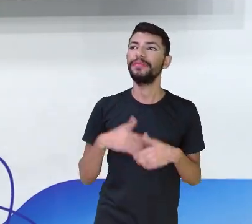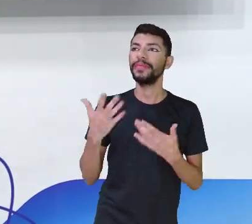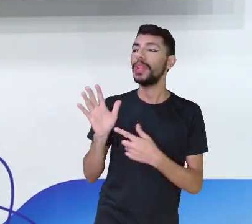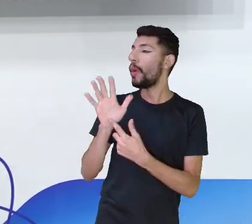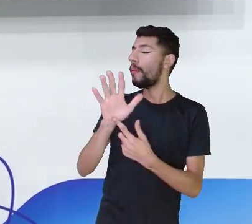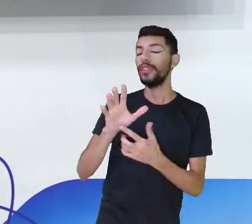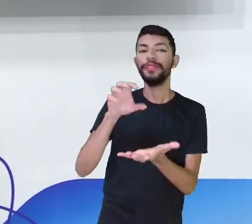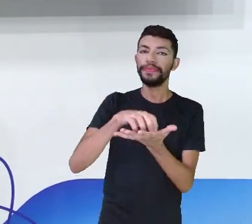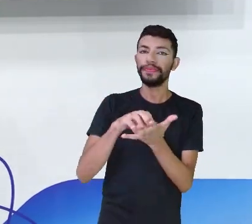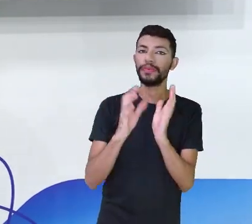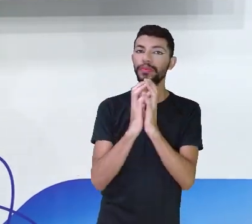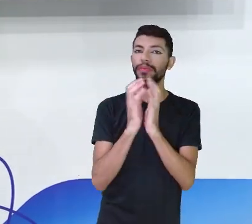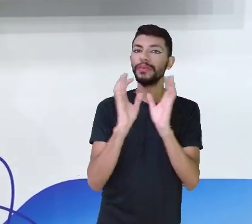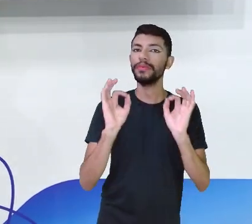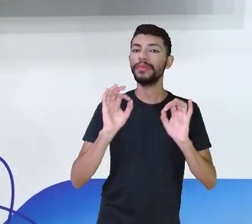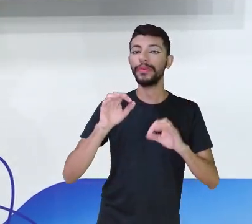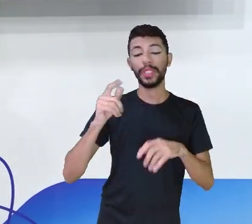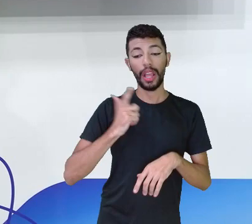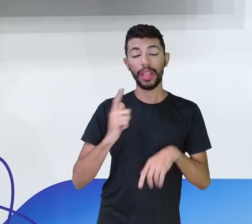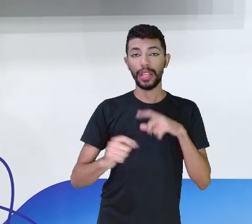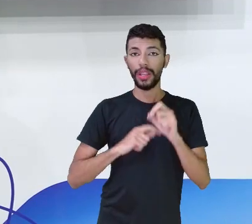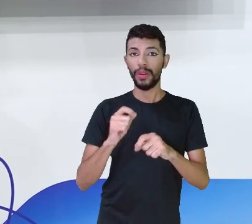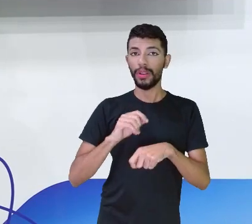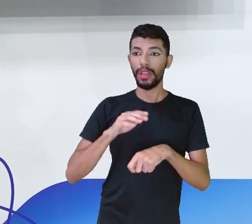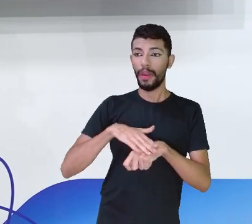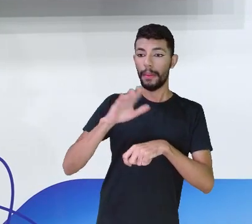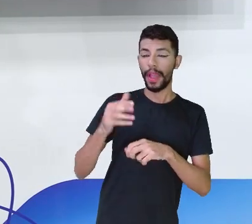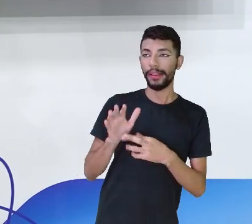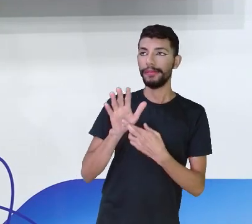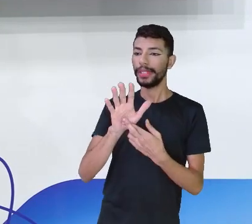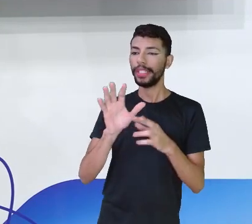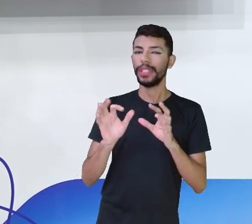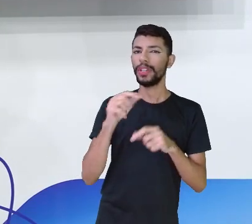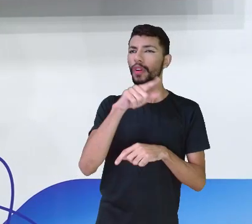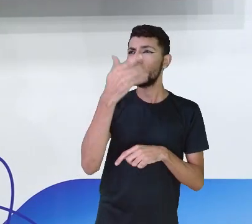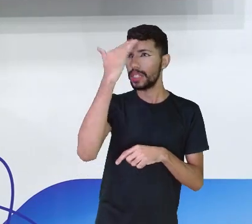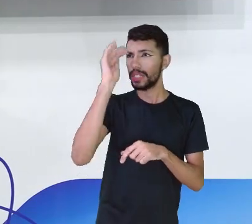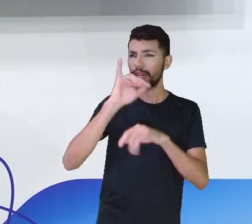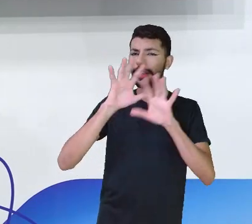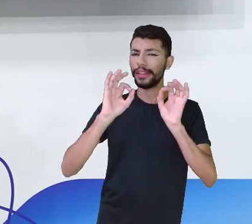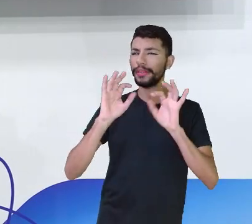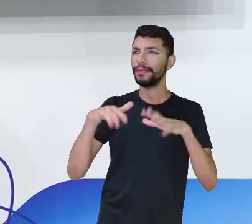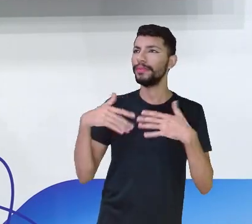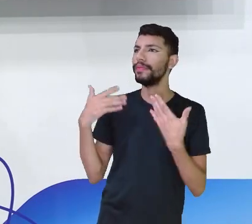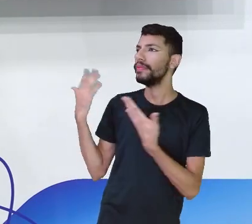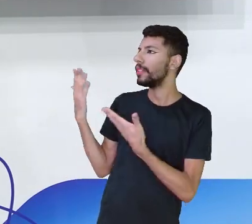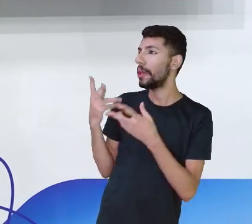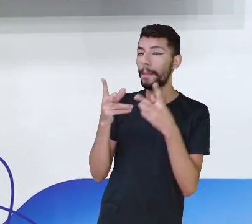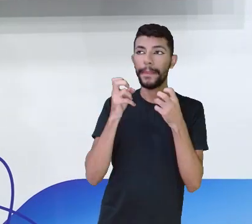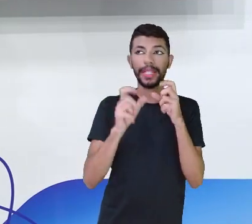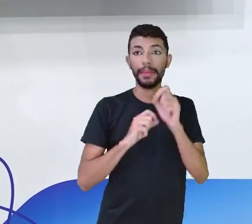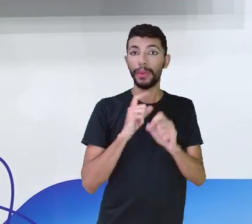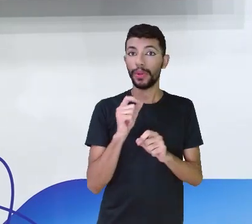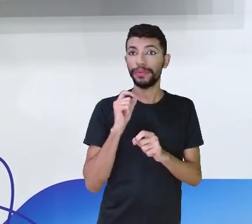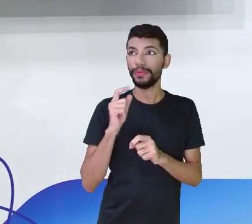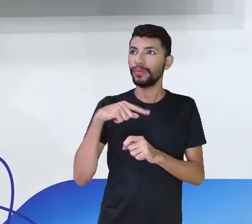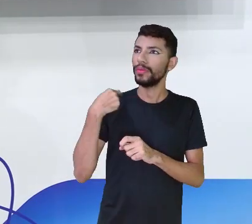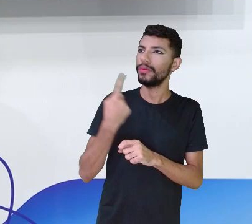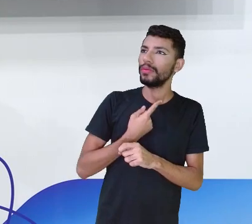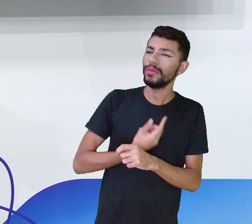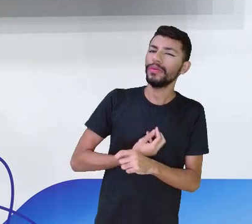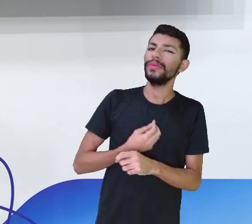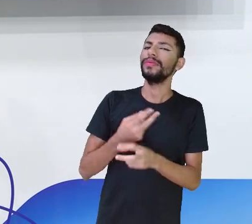centro do Recife só para ter mais ou menos essa representação que vocês entendam. Percebe uma coisa, a gente